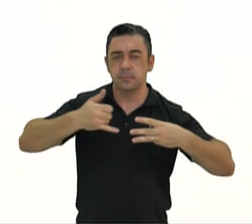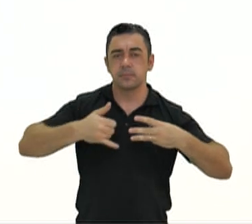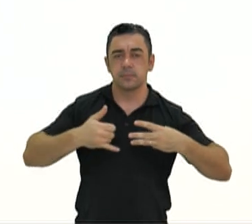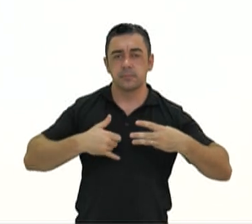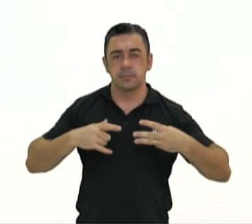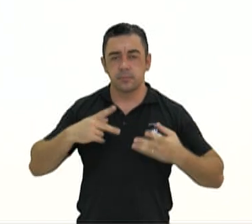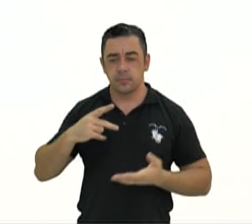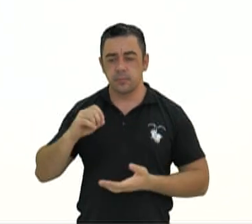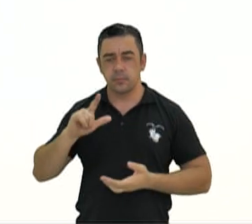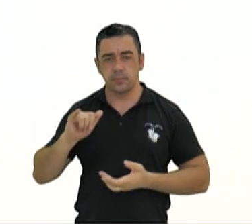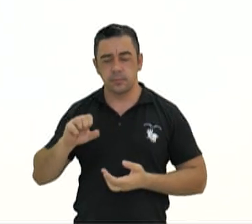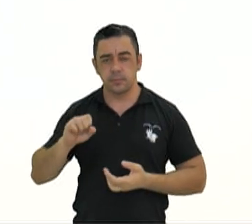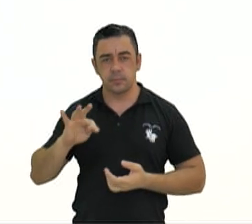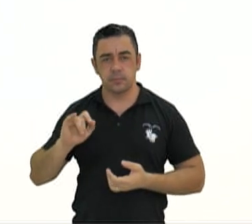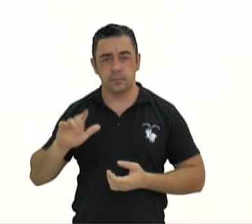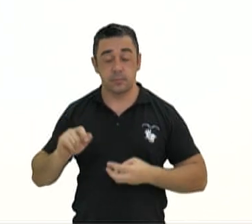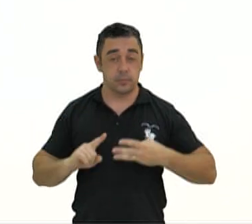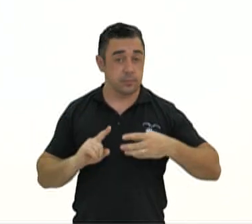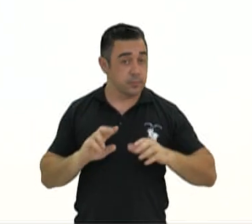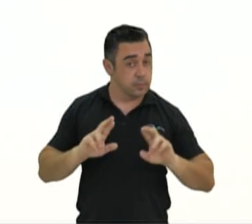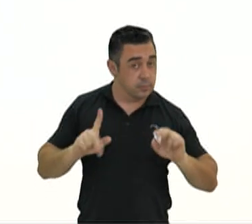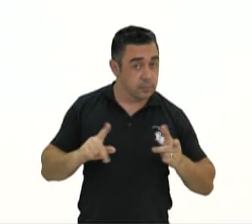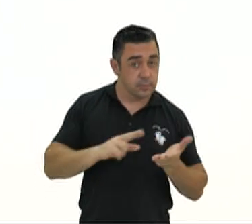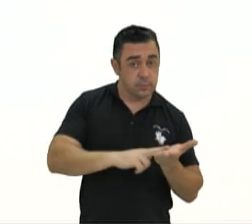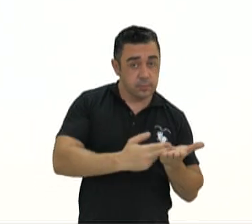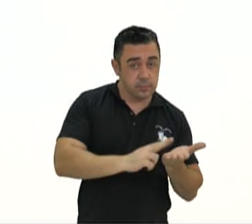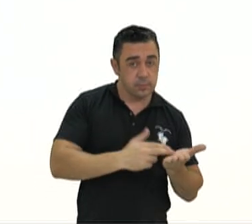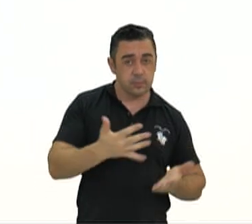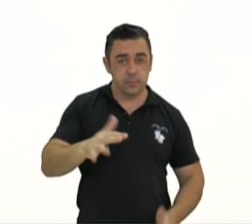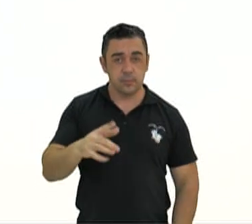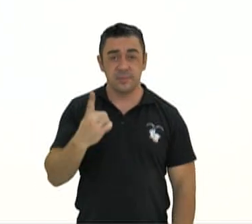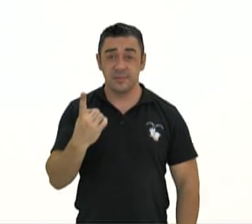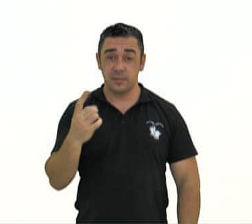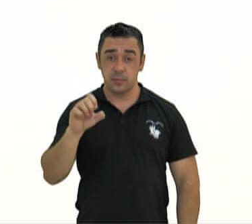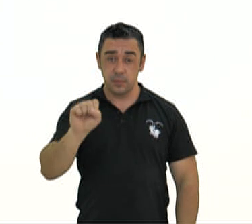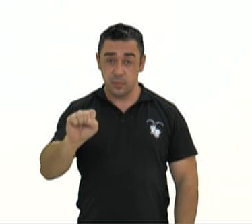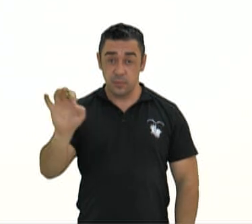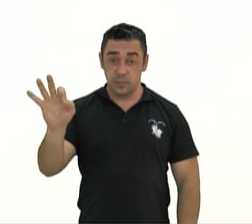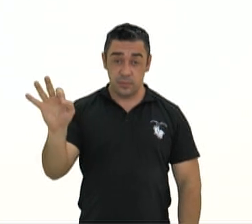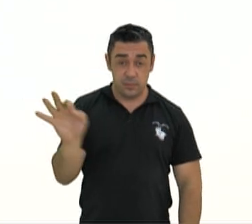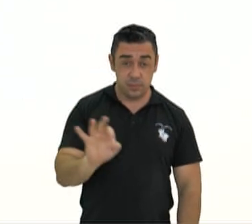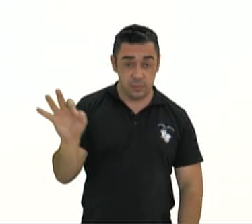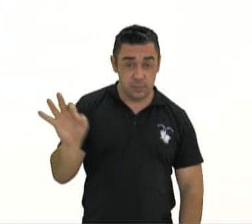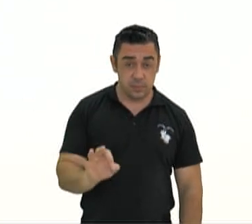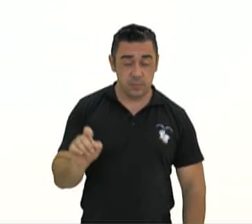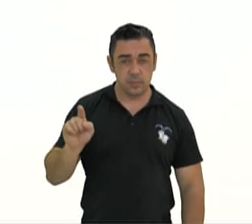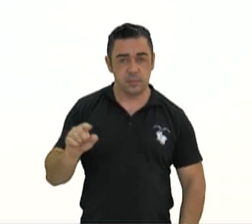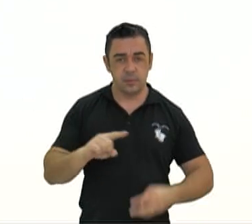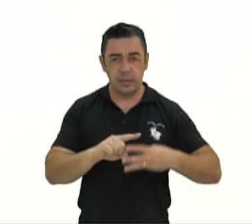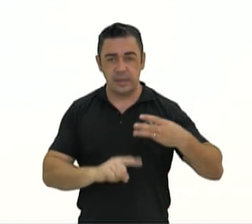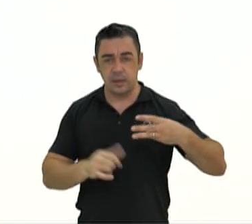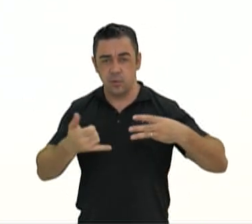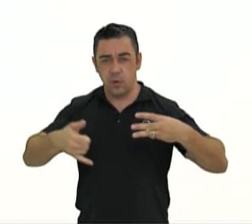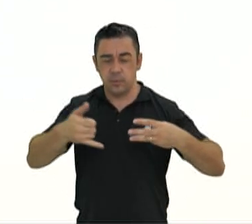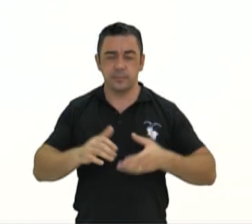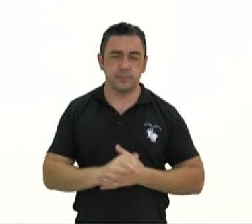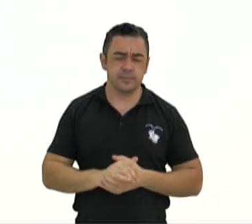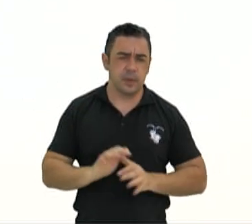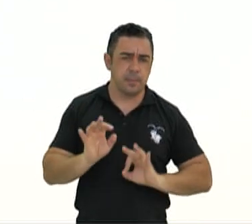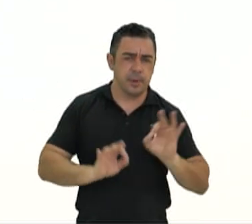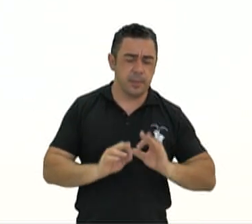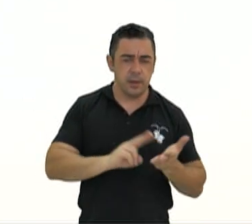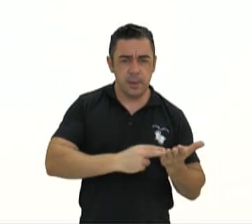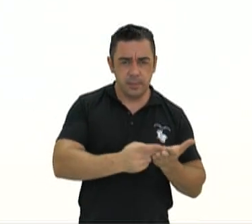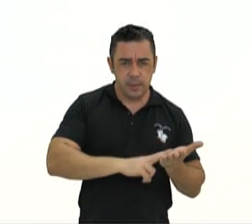poliinsaturado, enquanto a margarina contém em torno de 18% desses triglicerídeos. A preparação